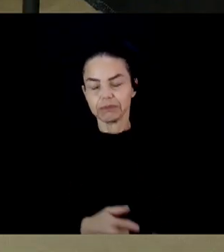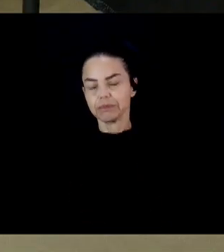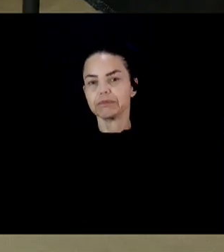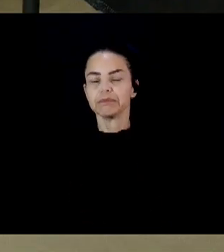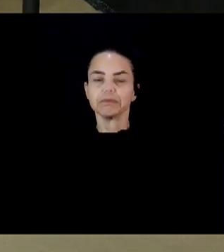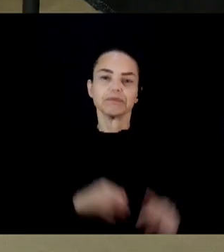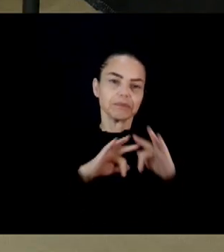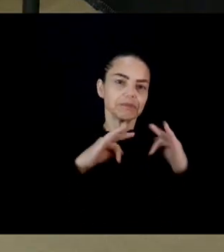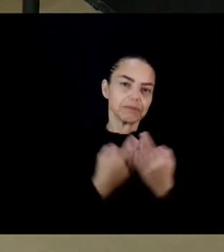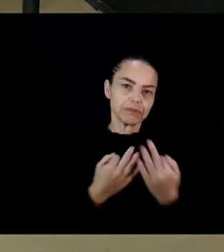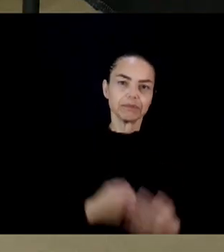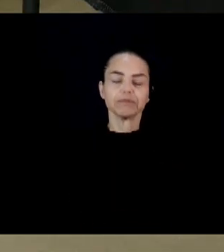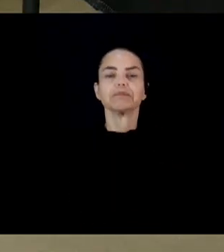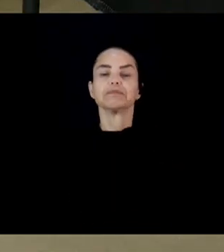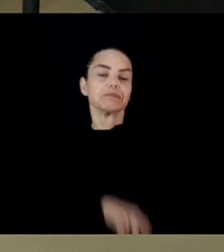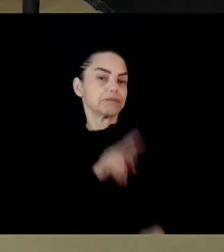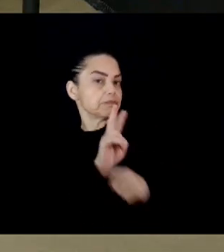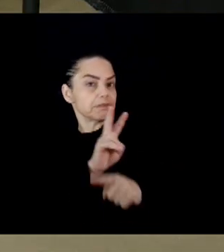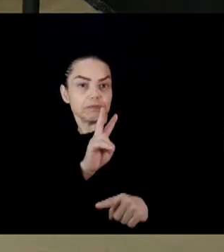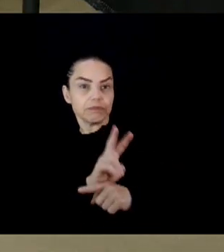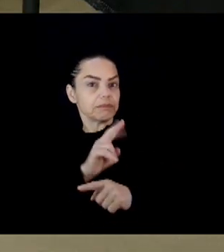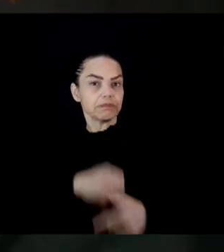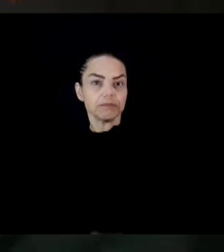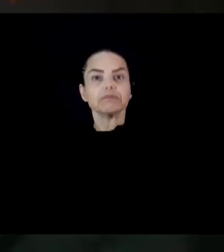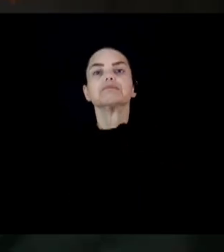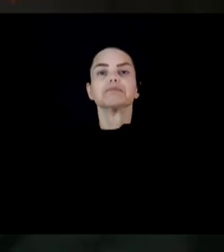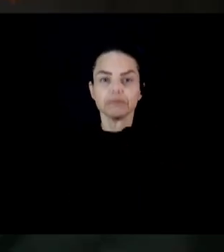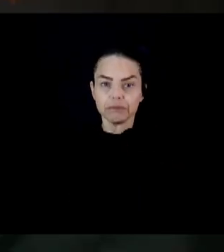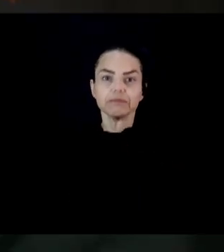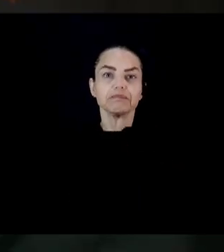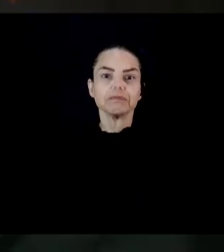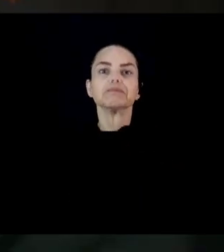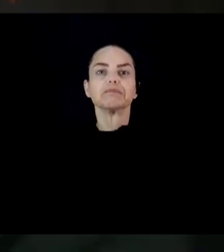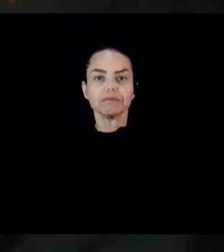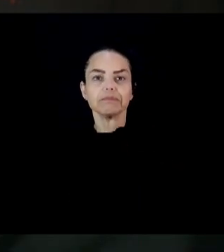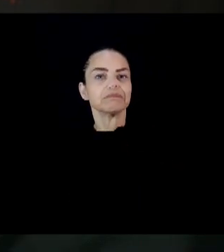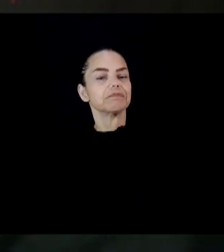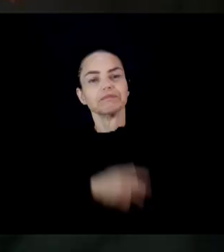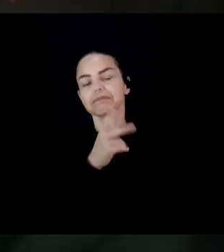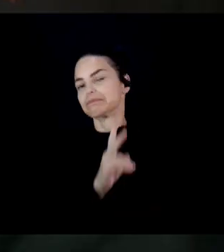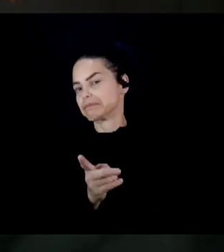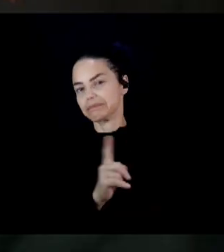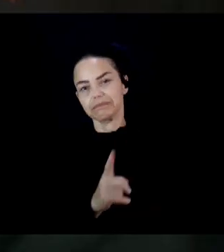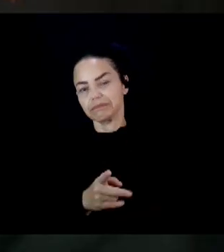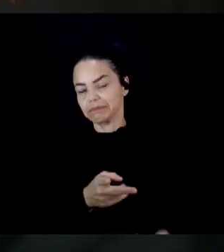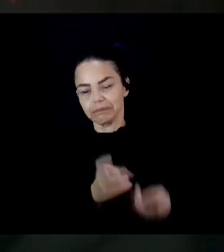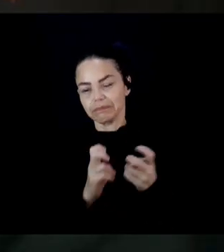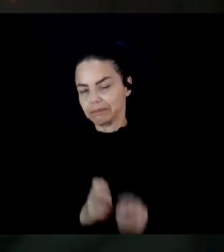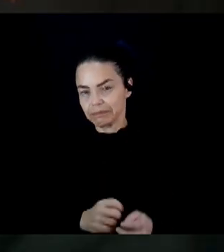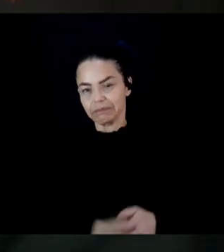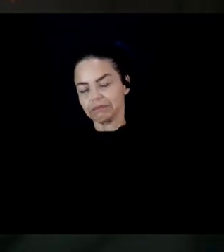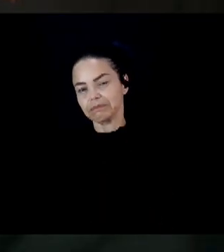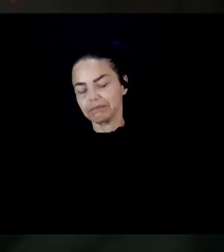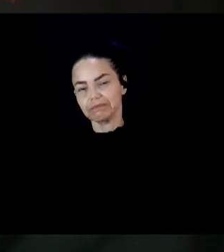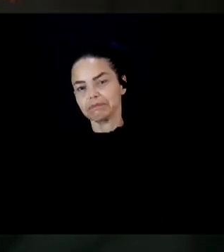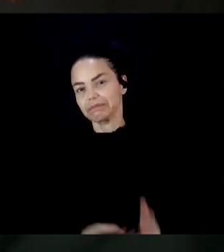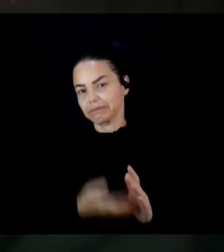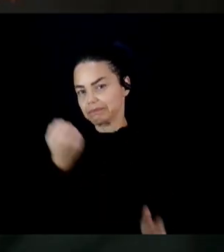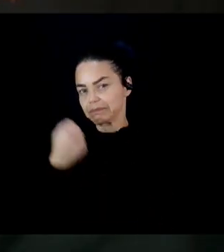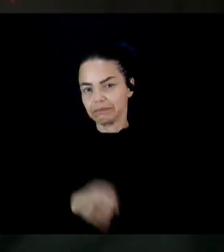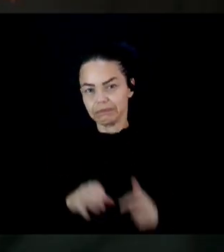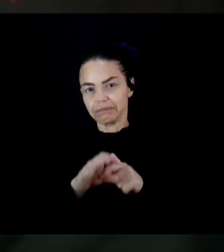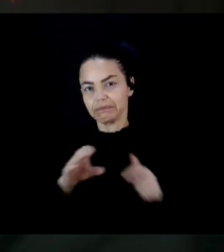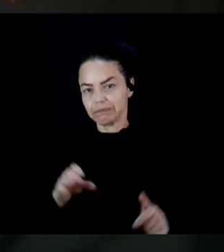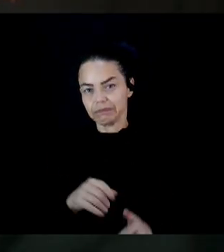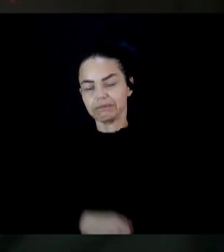família é proteger, e às vezes com a proteção a gente acaba, sem perceber, a gente retira toda essa independência da pessoa.